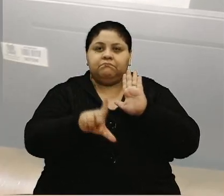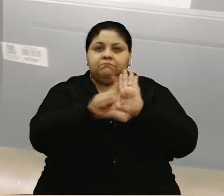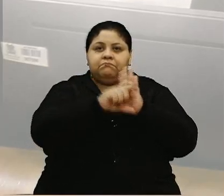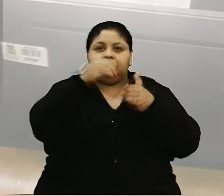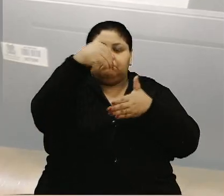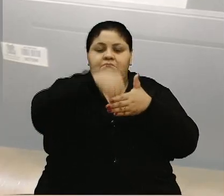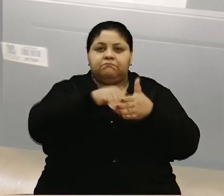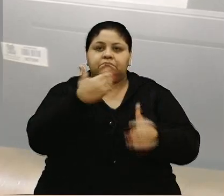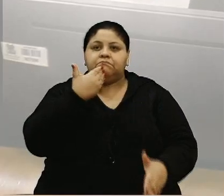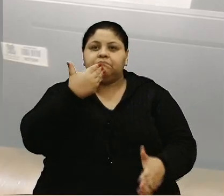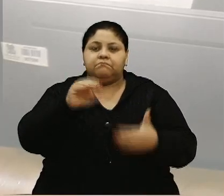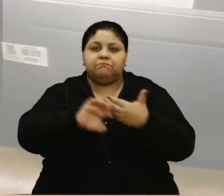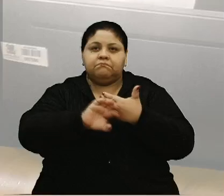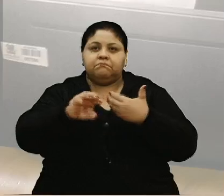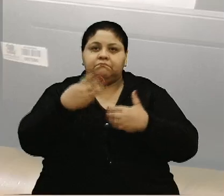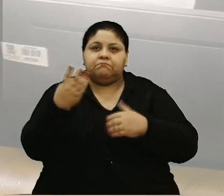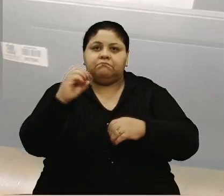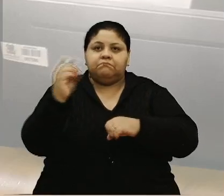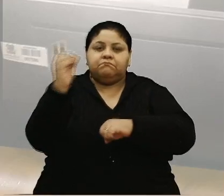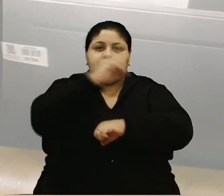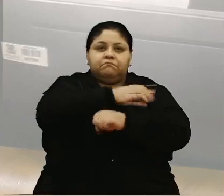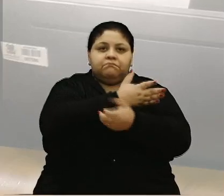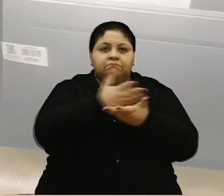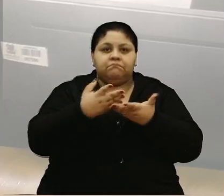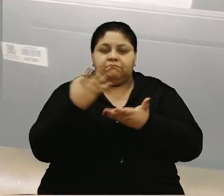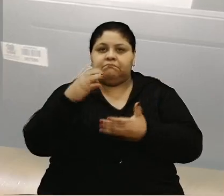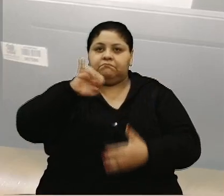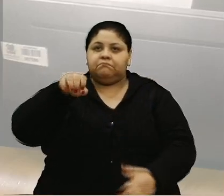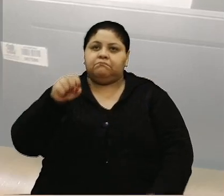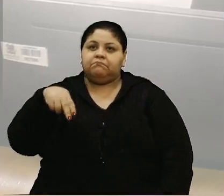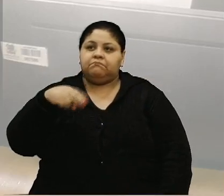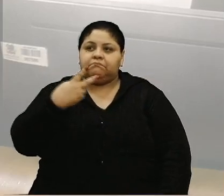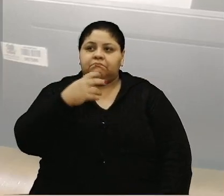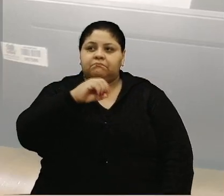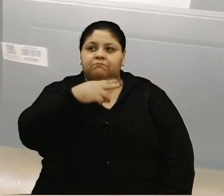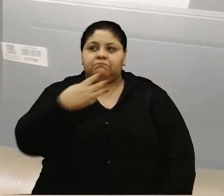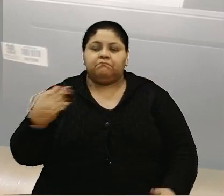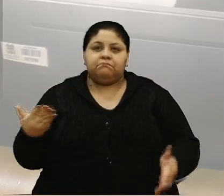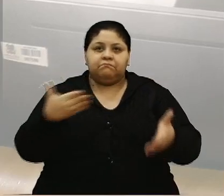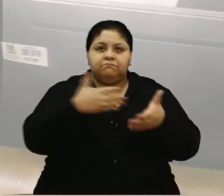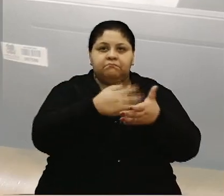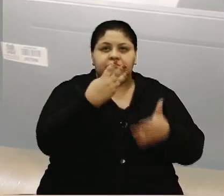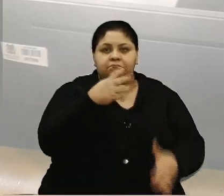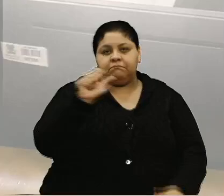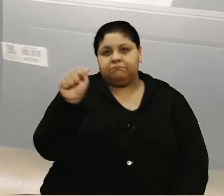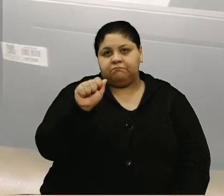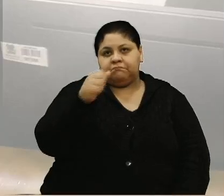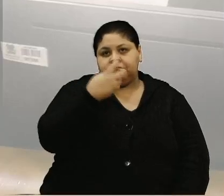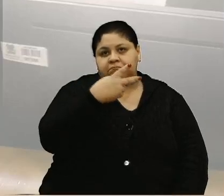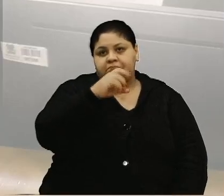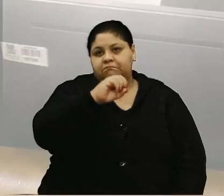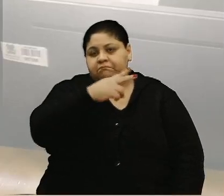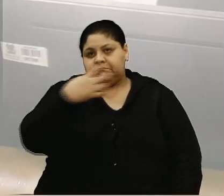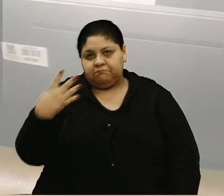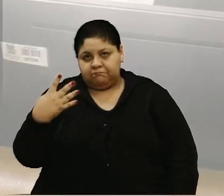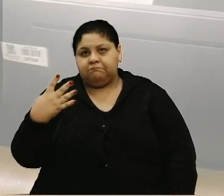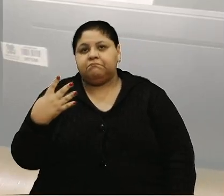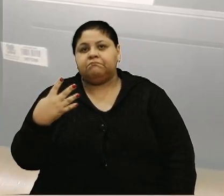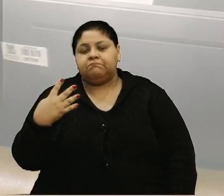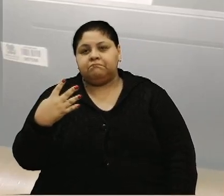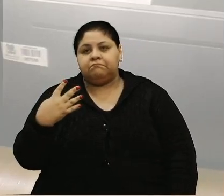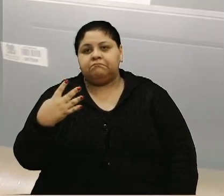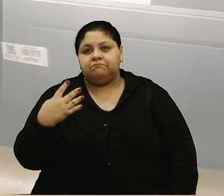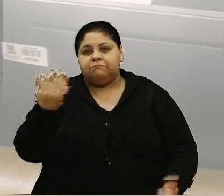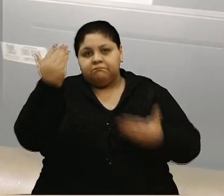requer licença de 30 dias a contar de 4 de julho de 2024 até 3 de agosto de 2024. Certo de vossas